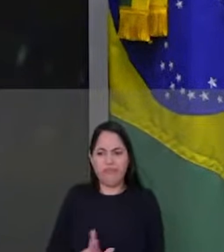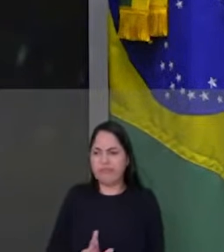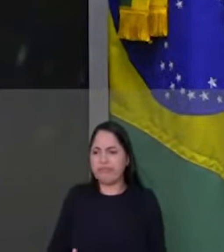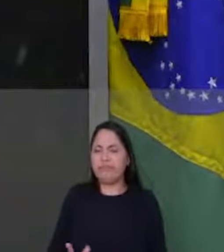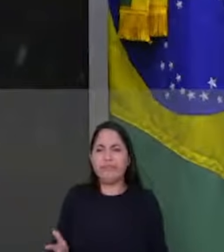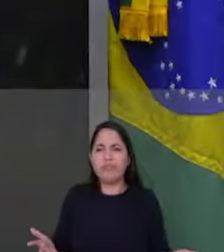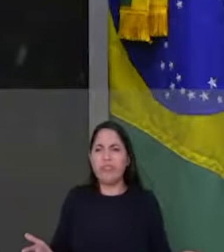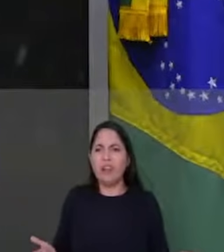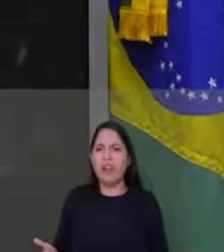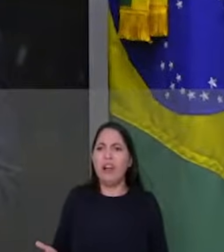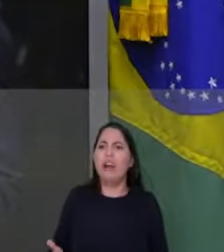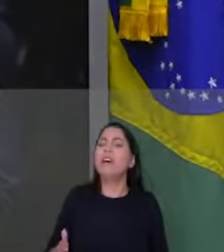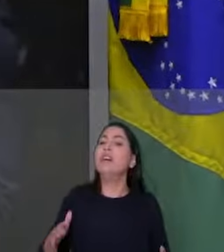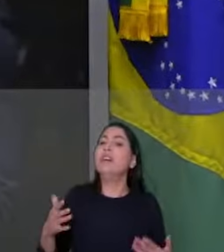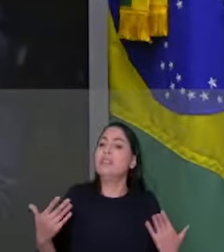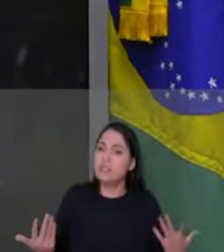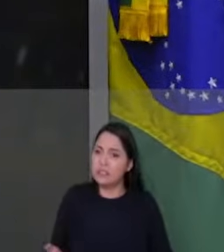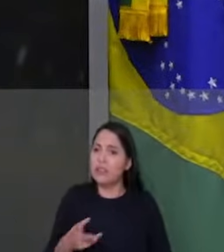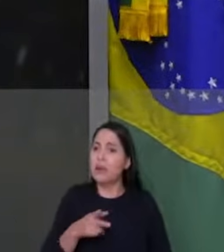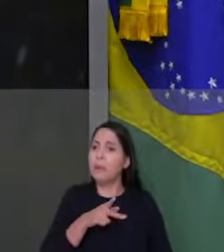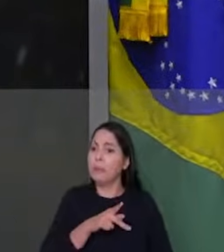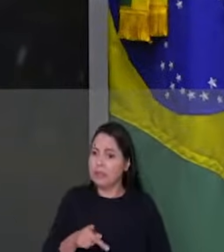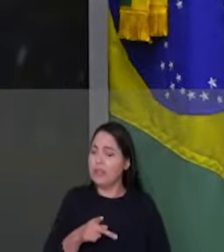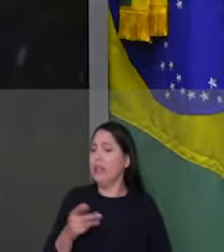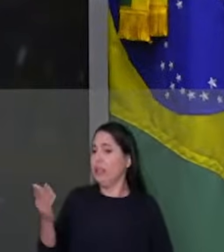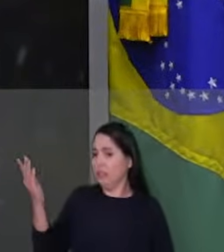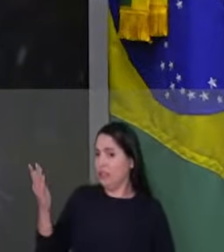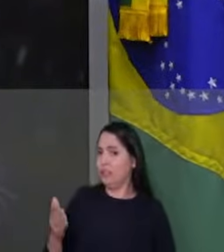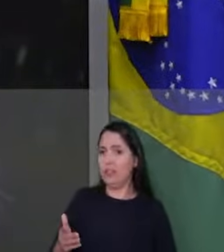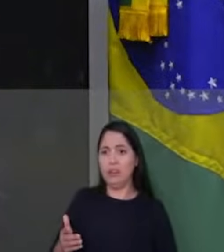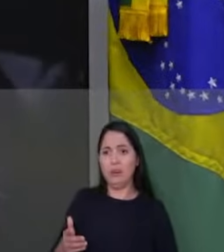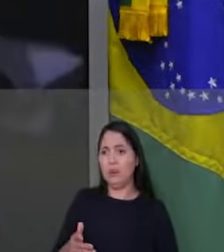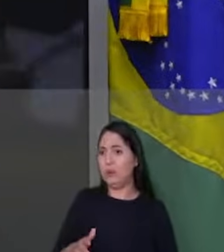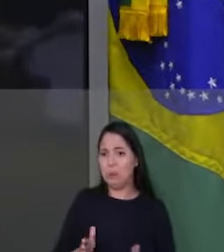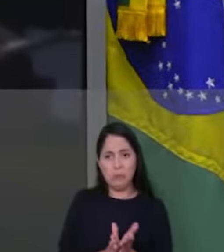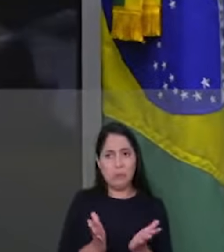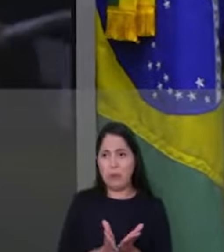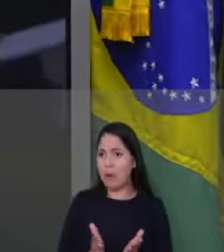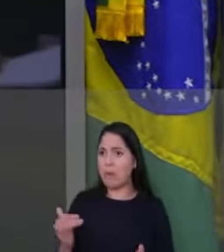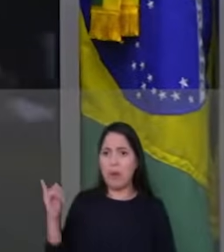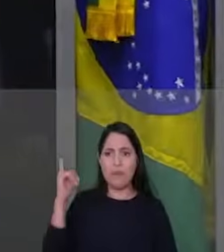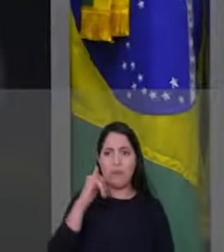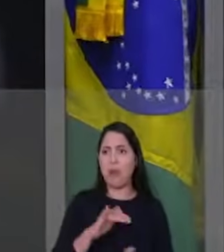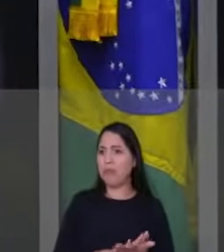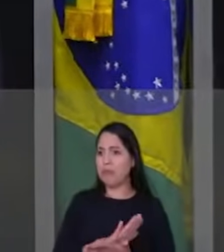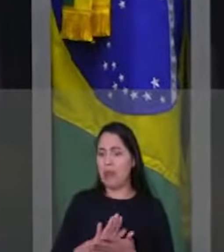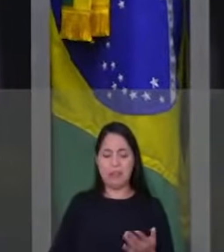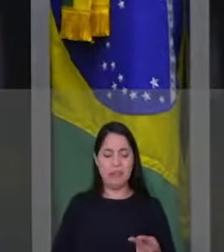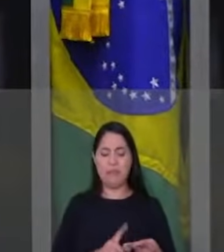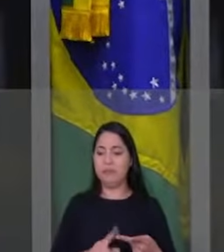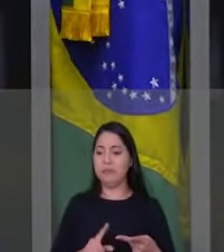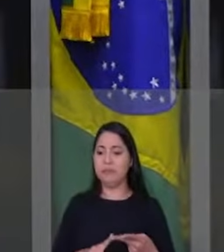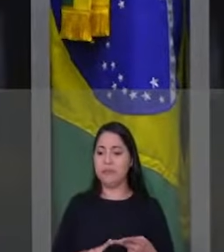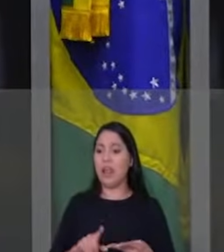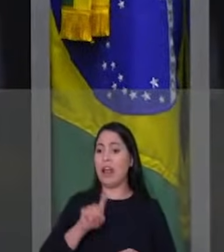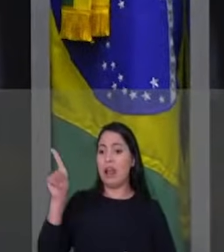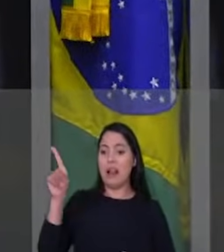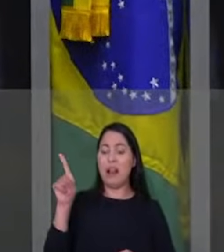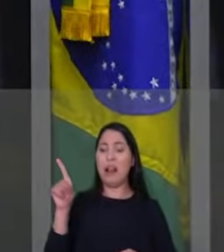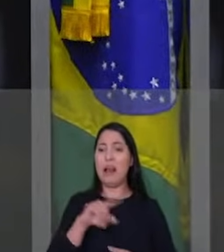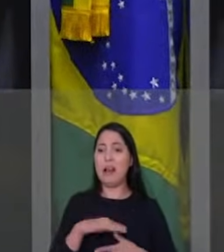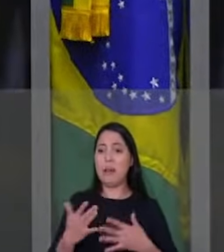Ô, presidente, o pobre não está conseguindo andar de avião, a Amazônia está em chamas,